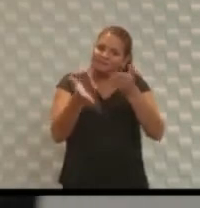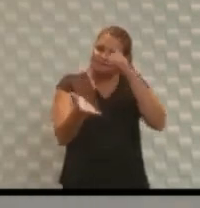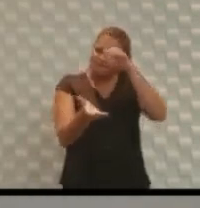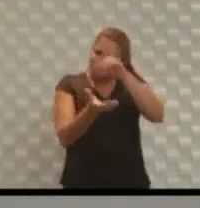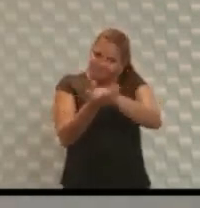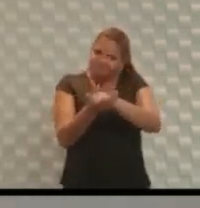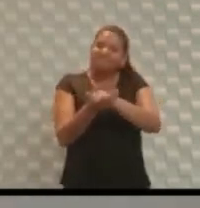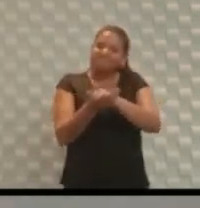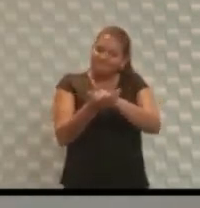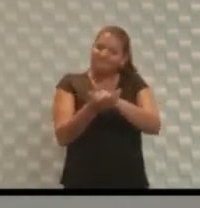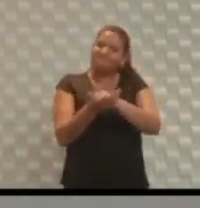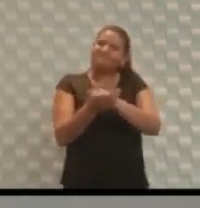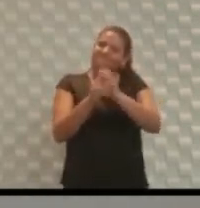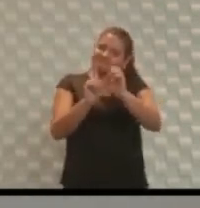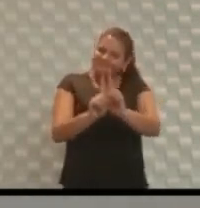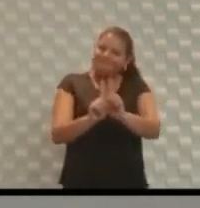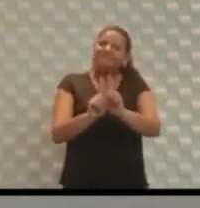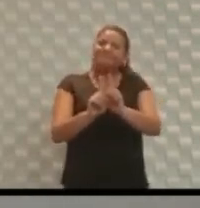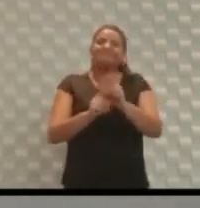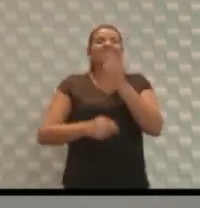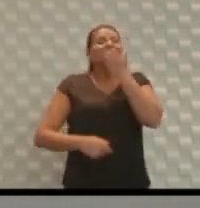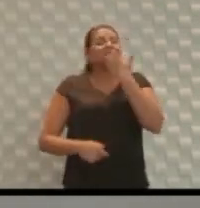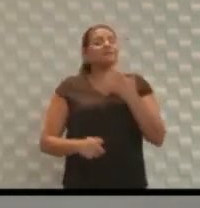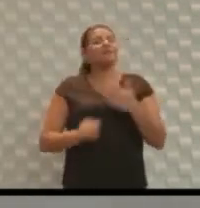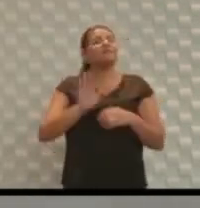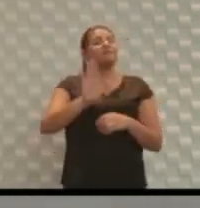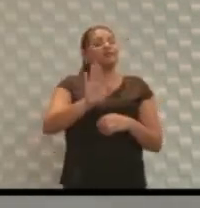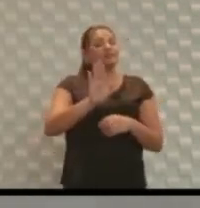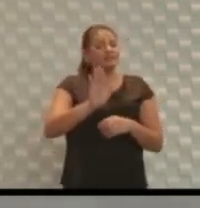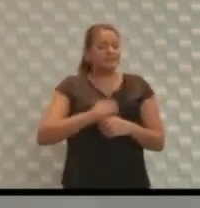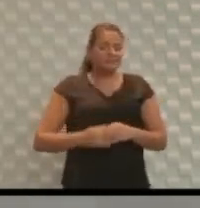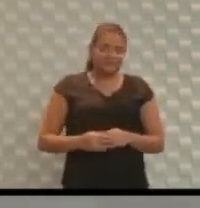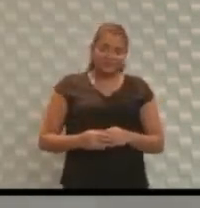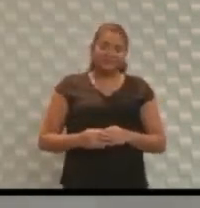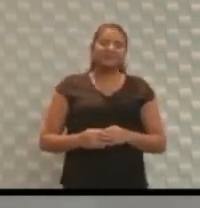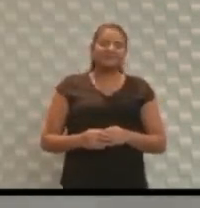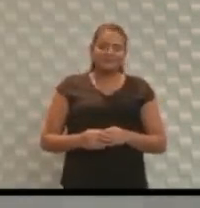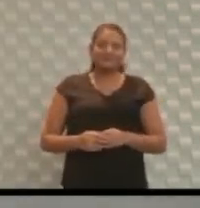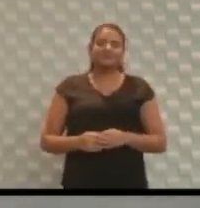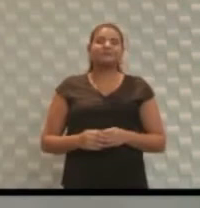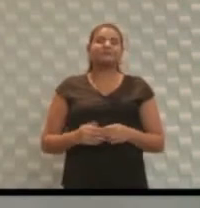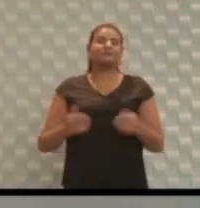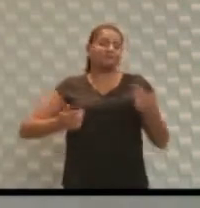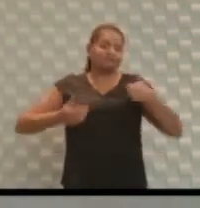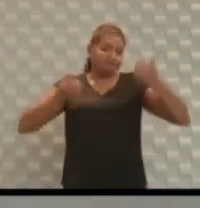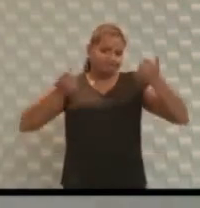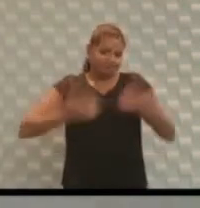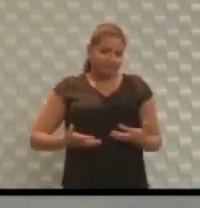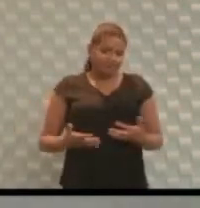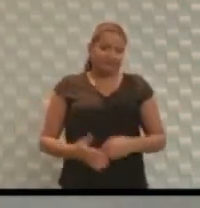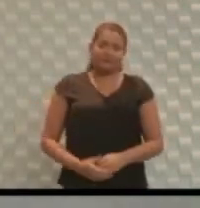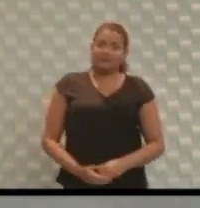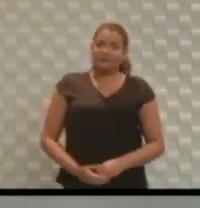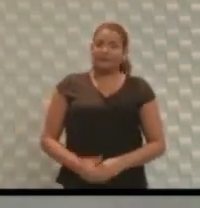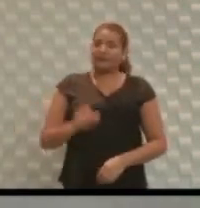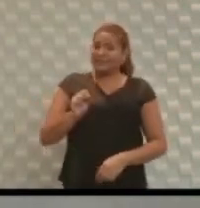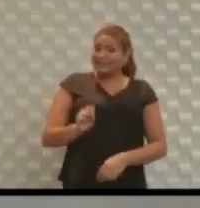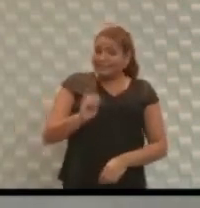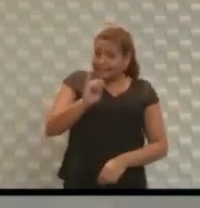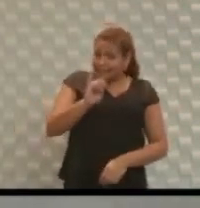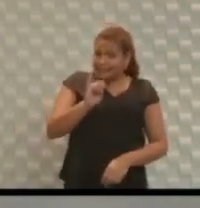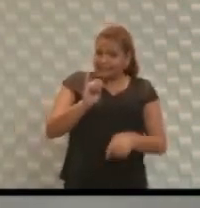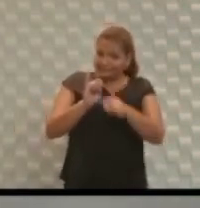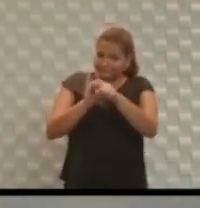relacionamento. Mas em primeiro lugar, eu quero dizer uma coisa. Se você não entregou a sua vida